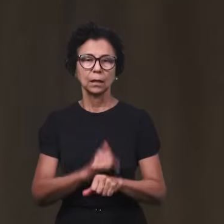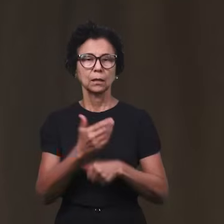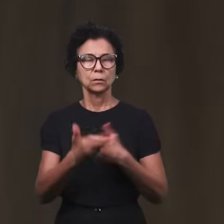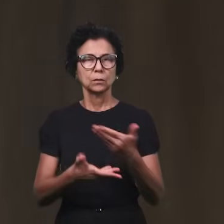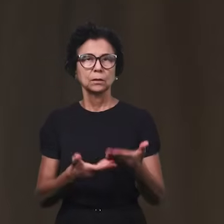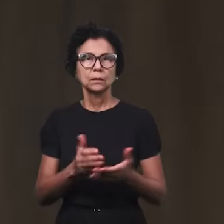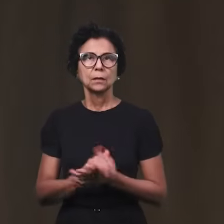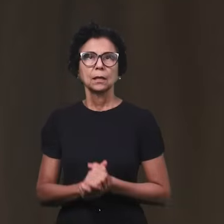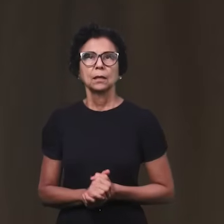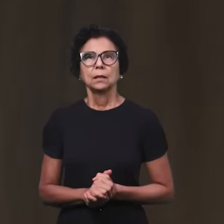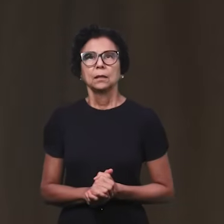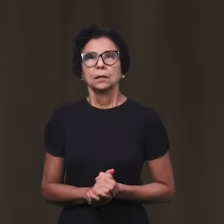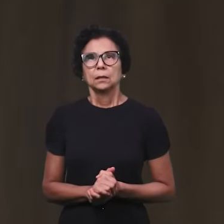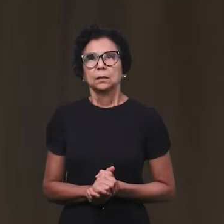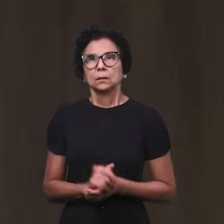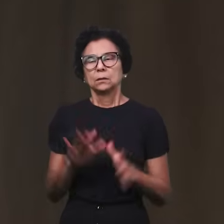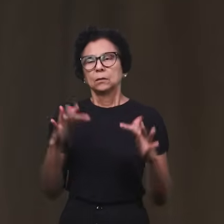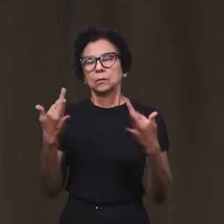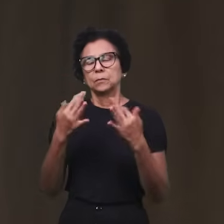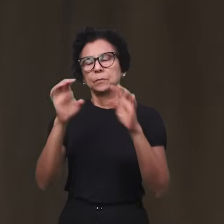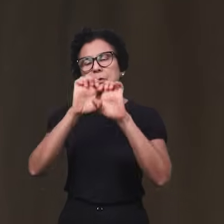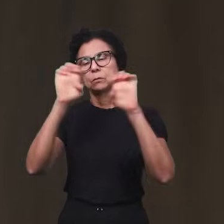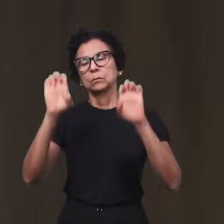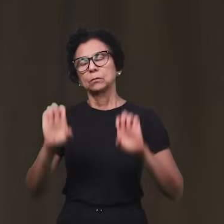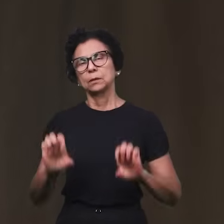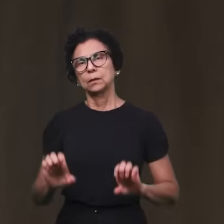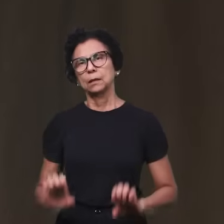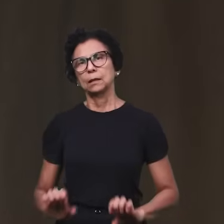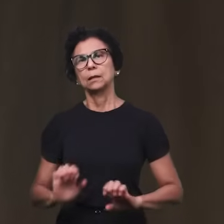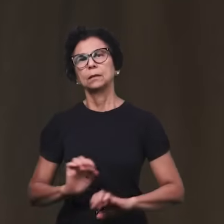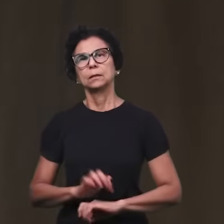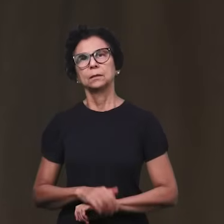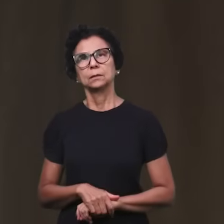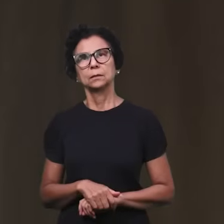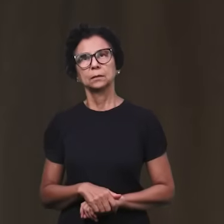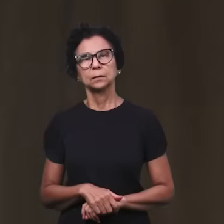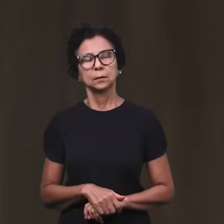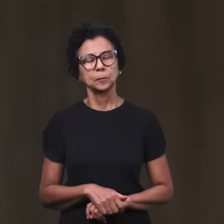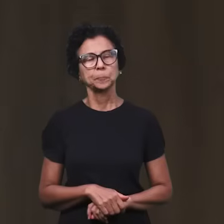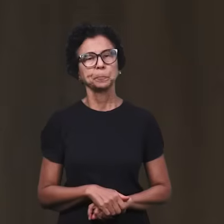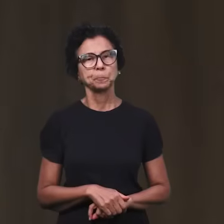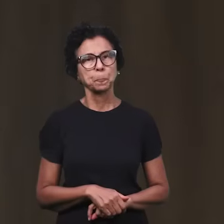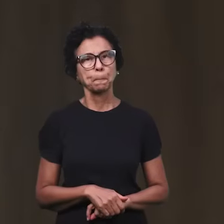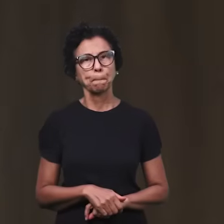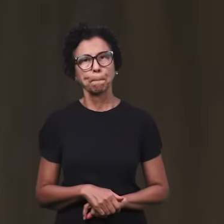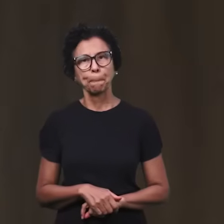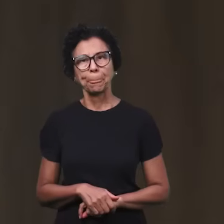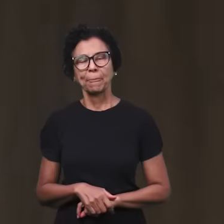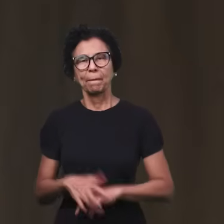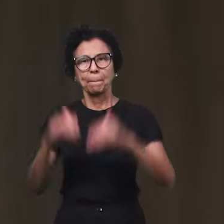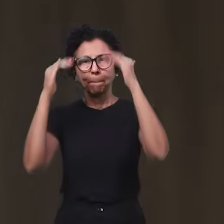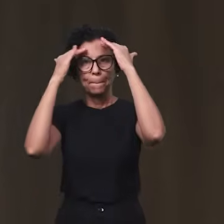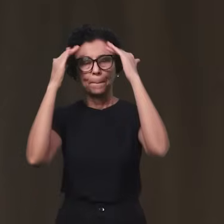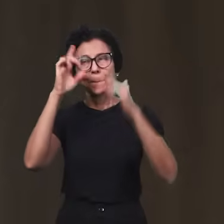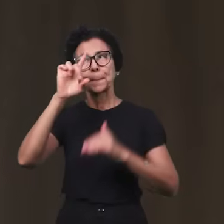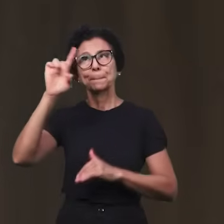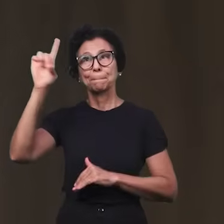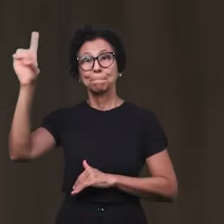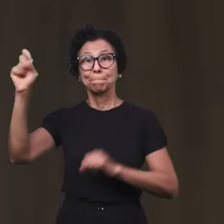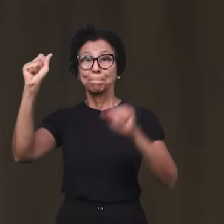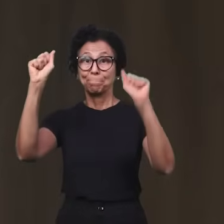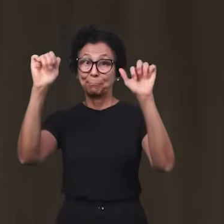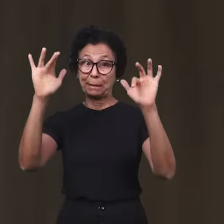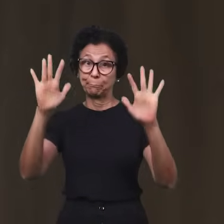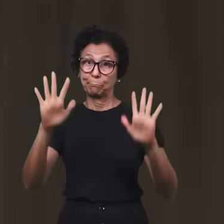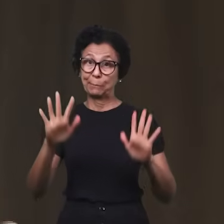de um lar, de um casamento estruturado, de uma família, né, que cumpre ali o propósito de Deus, é a maior